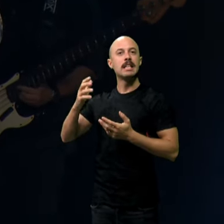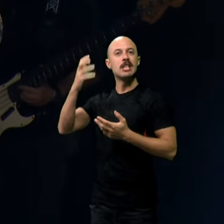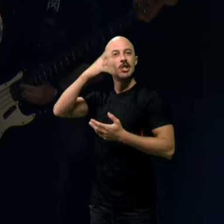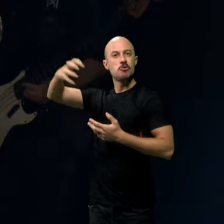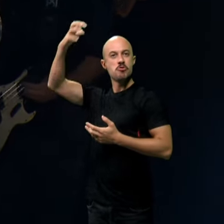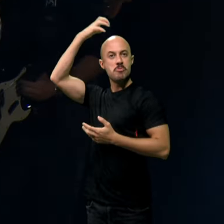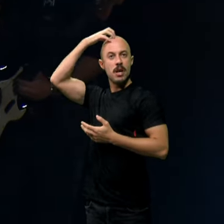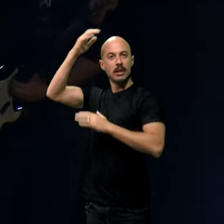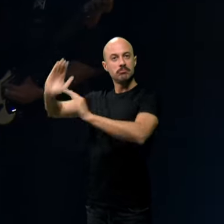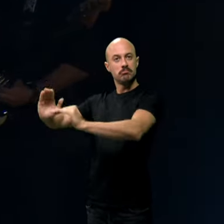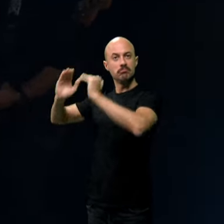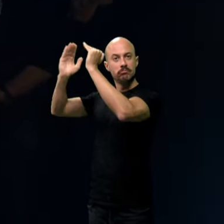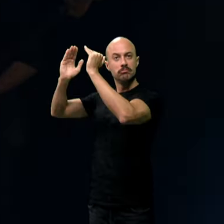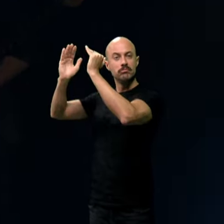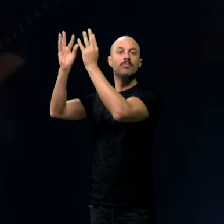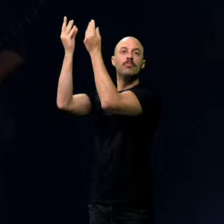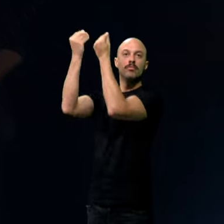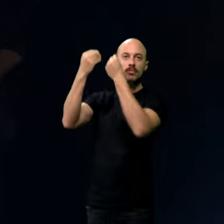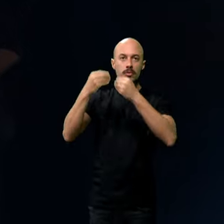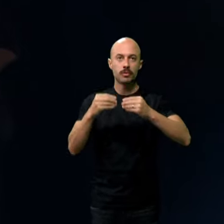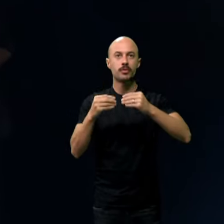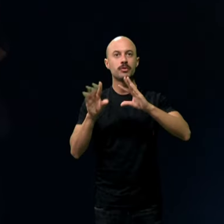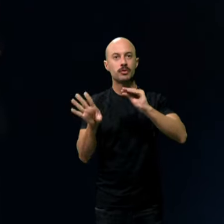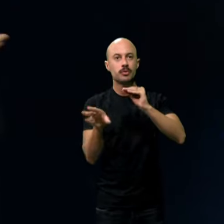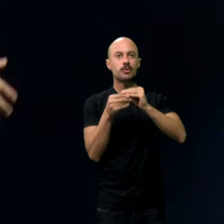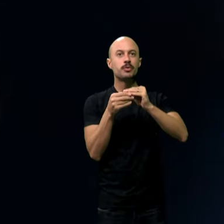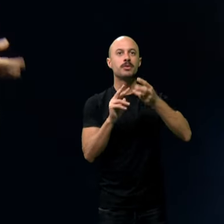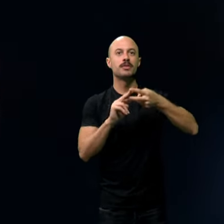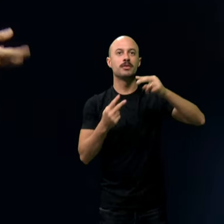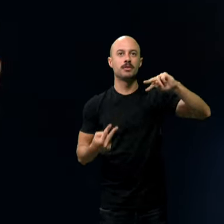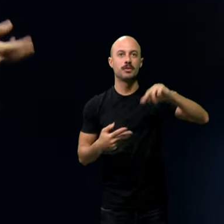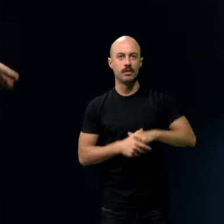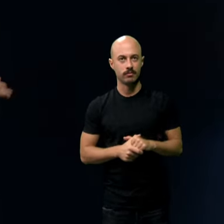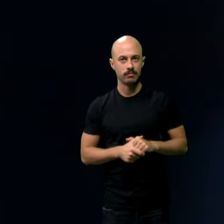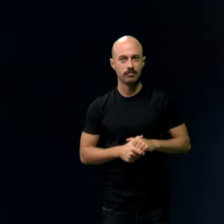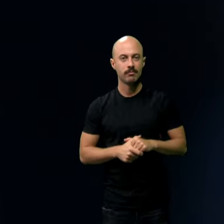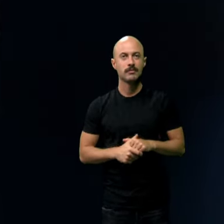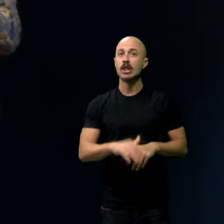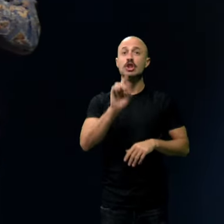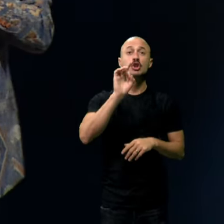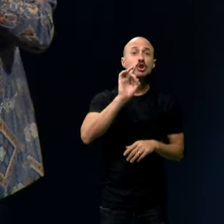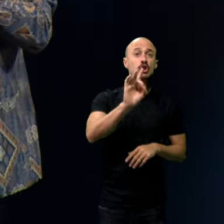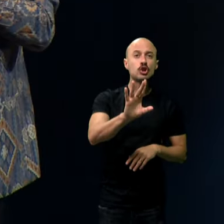Qual é o cheiro da realeza? O cheiro do altar. Só pode dar aquele que tem.